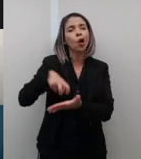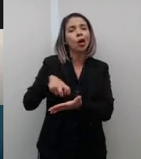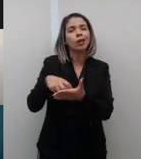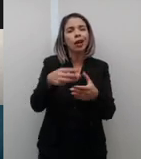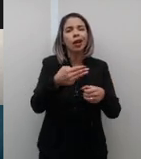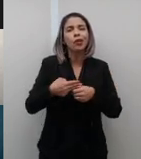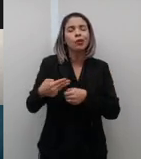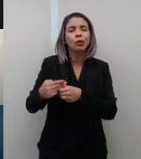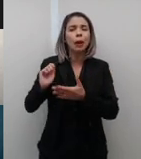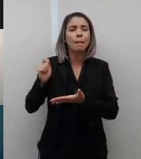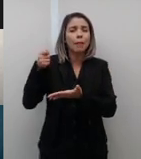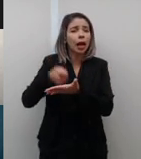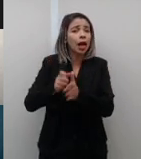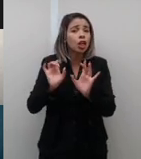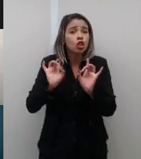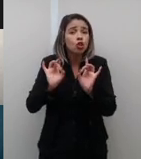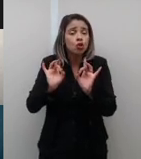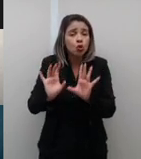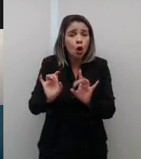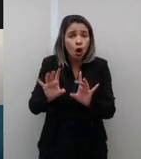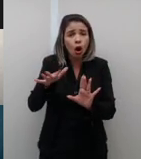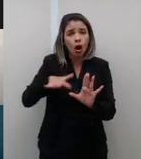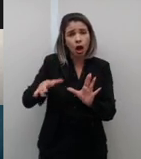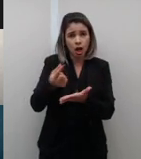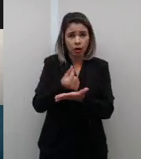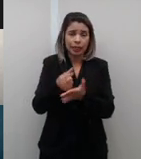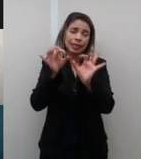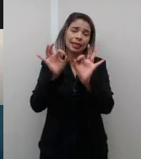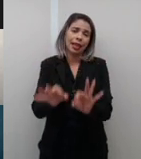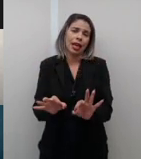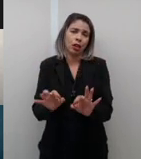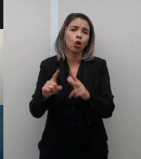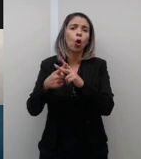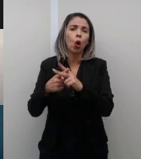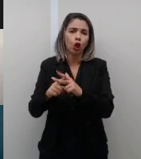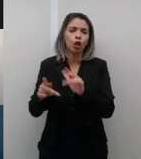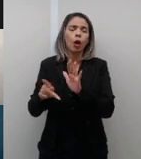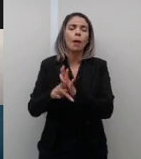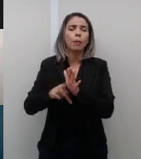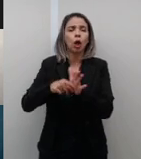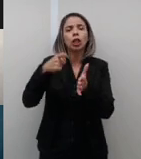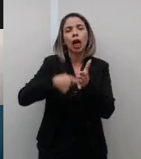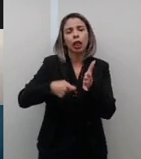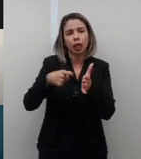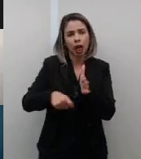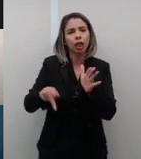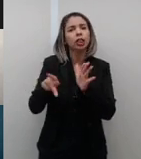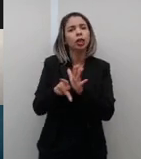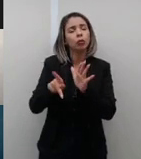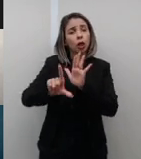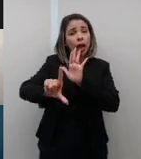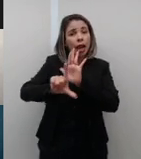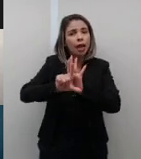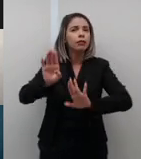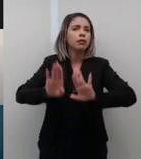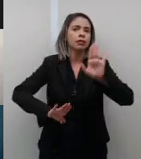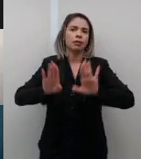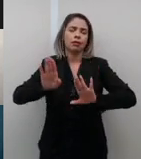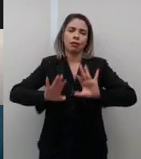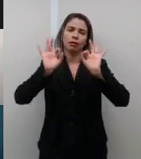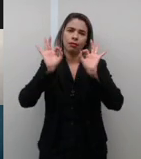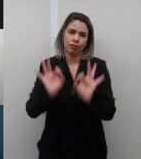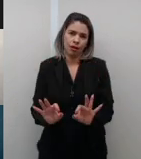pagamento somente do valor devido, corrigido pelas taxas permitidas pela então lei de licitações, pelo edital de